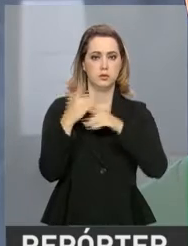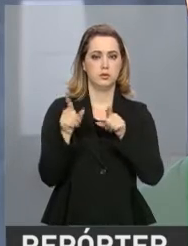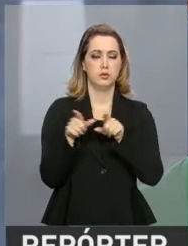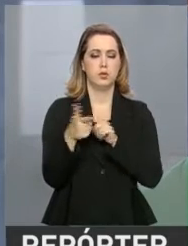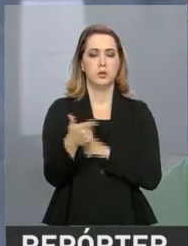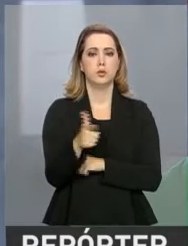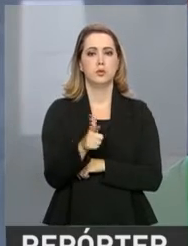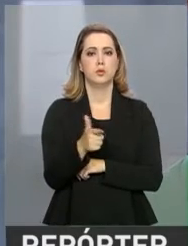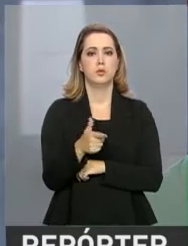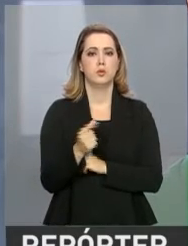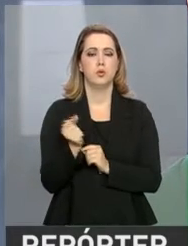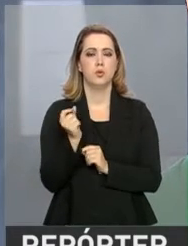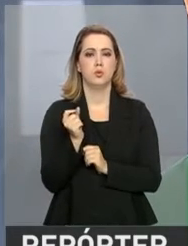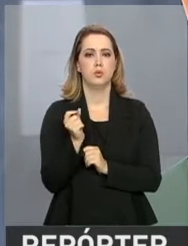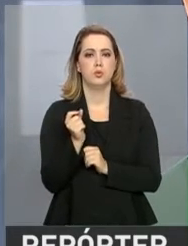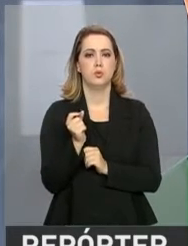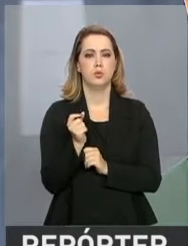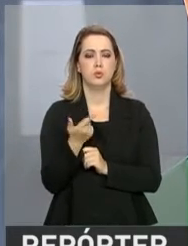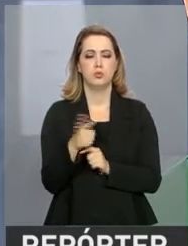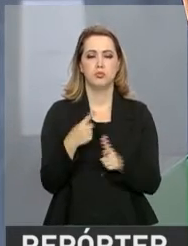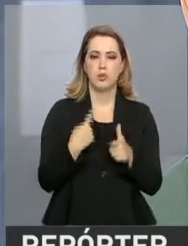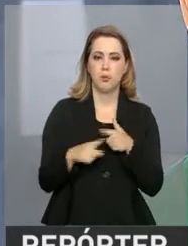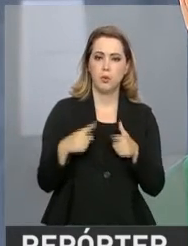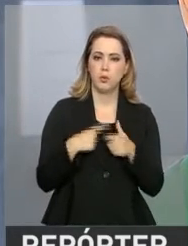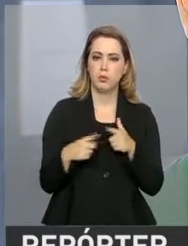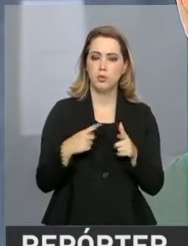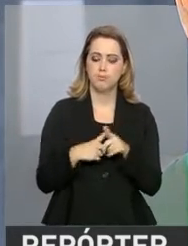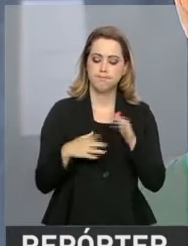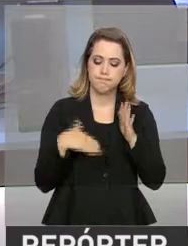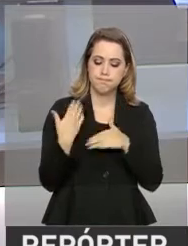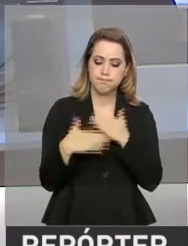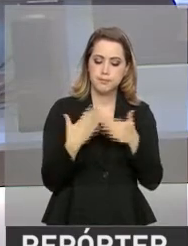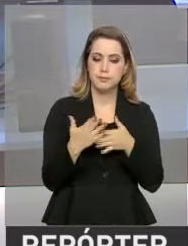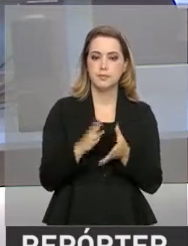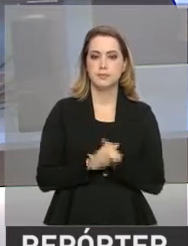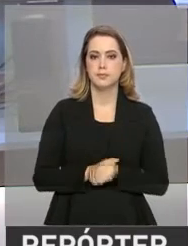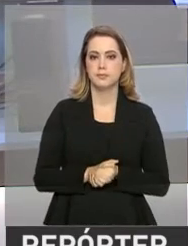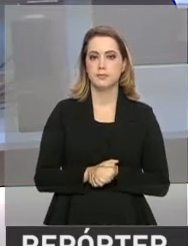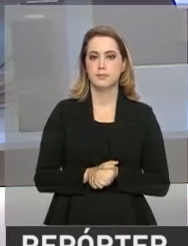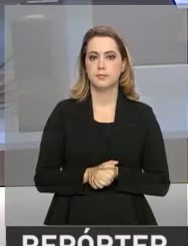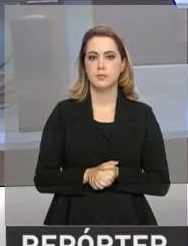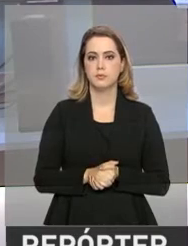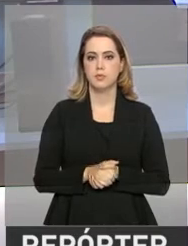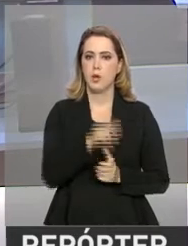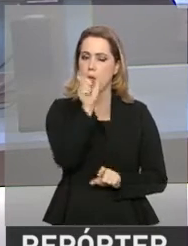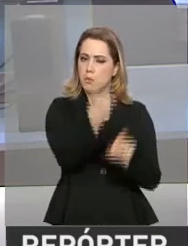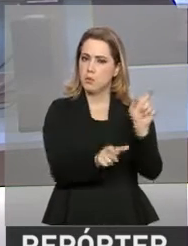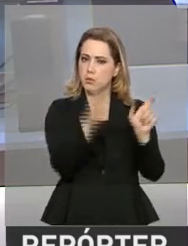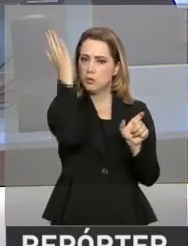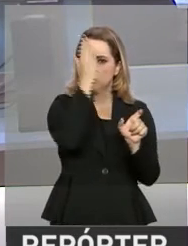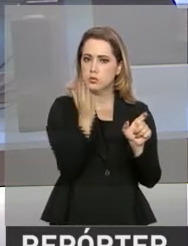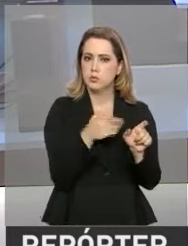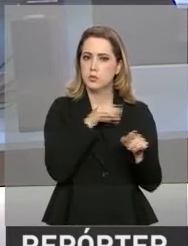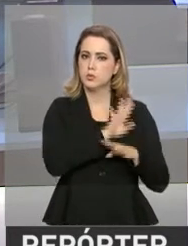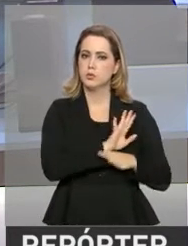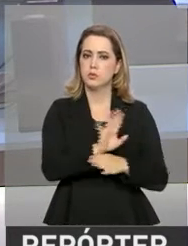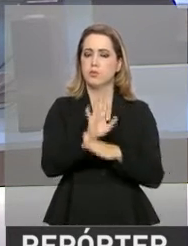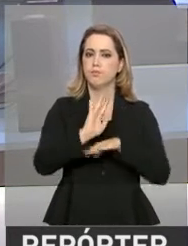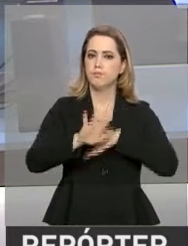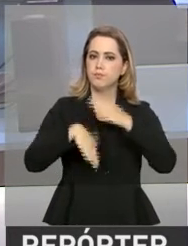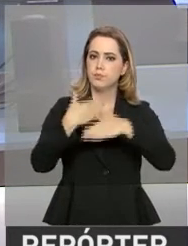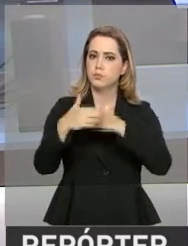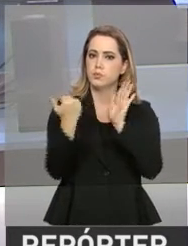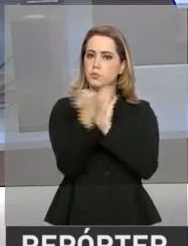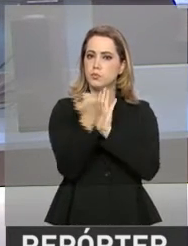sentei pelos percalços assim durante o caminho personalidades brasileiras que contribuíram para o desenvolvimento